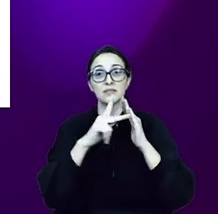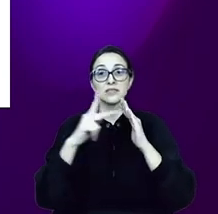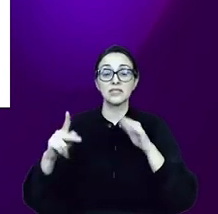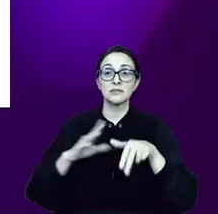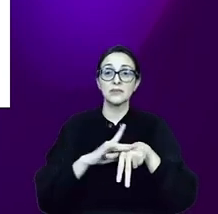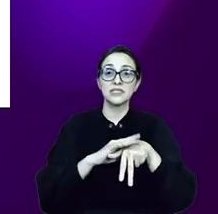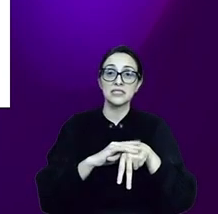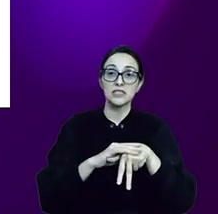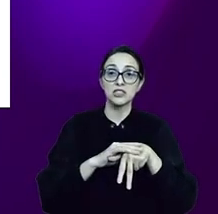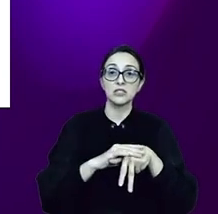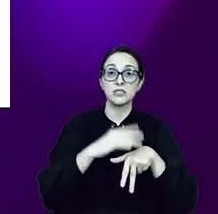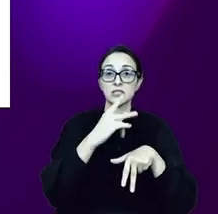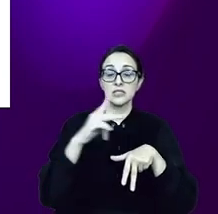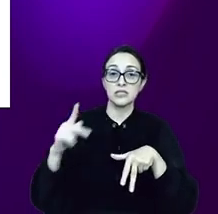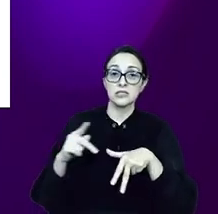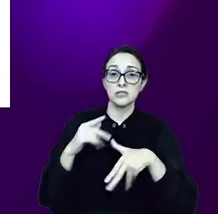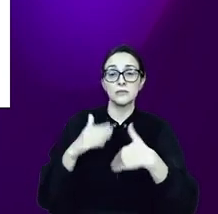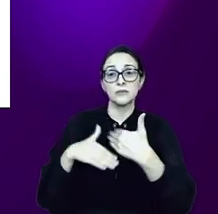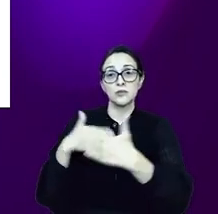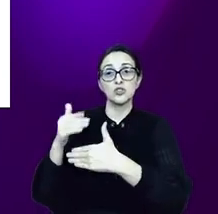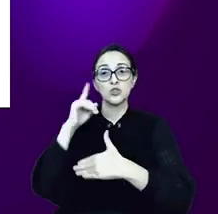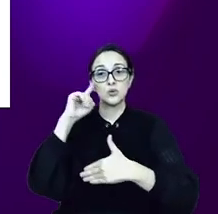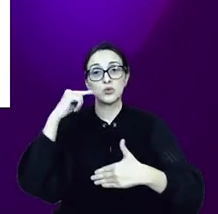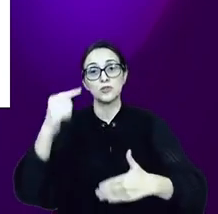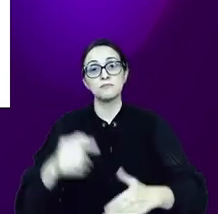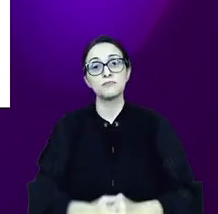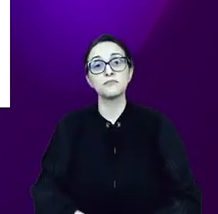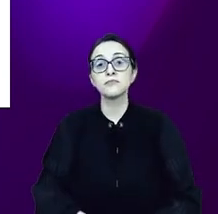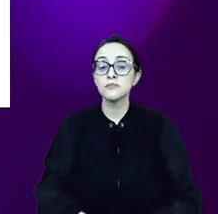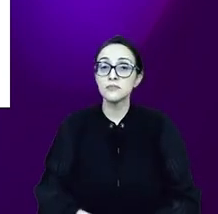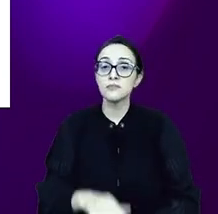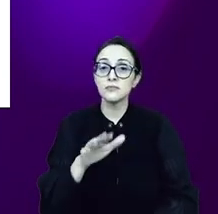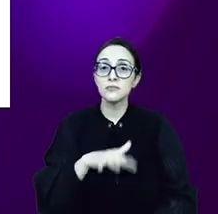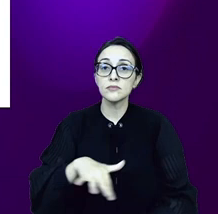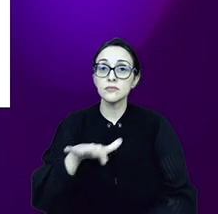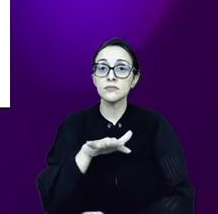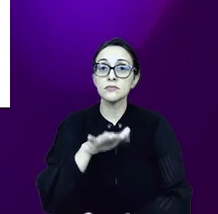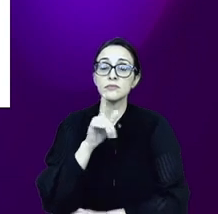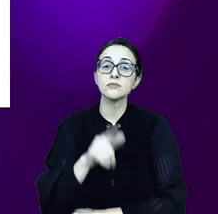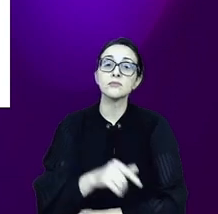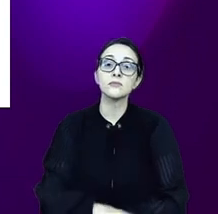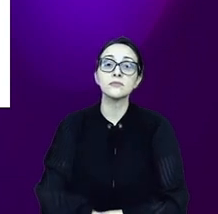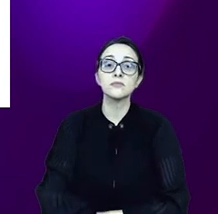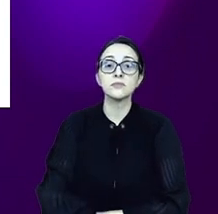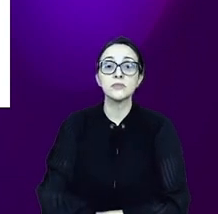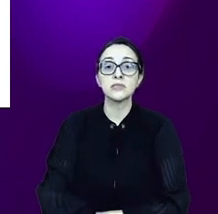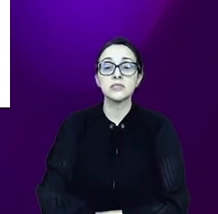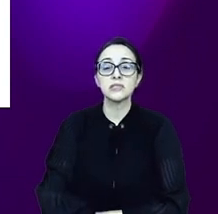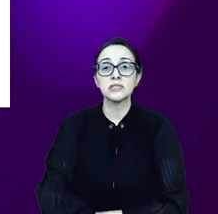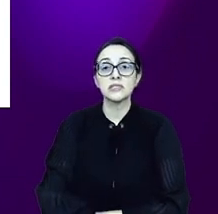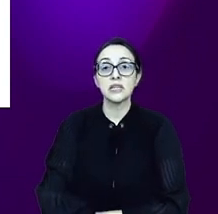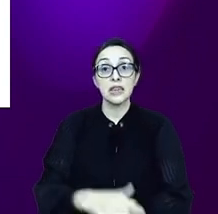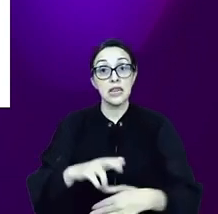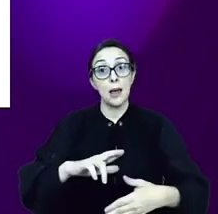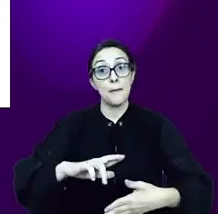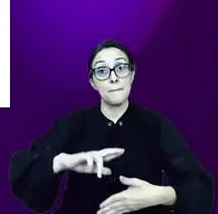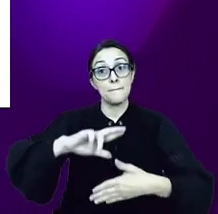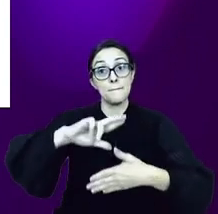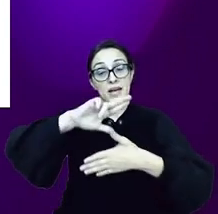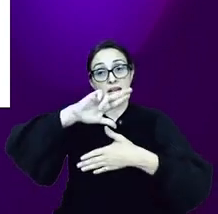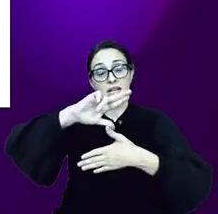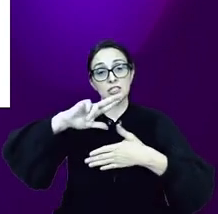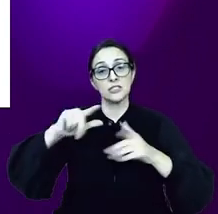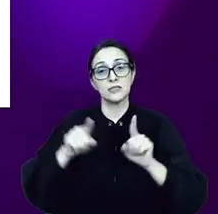pacientes em termos operacionais do dia a dia. O aspecto dos outcomes na América Latina. Então, a gente